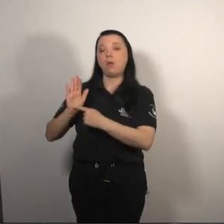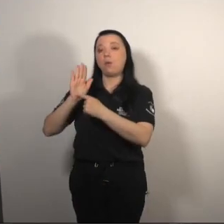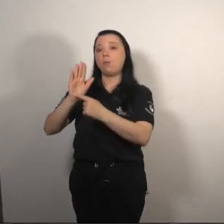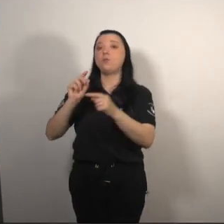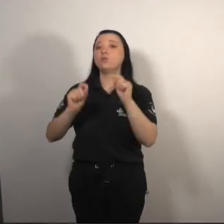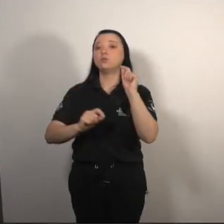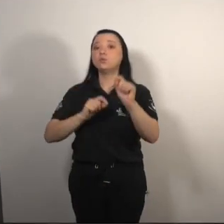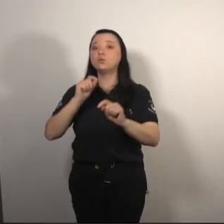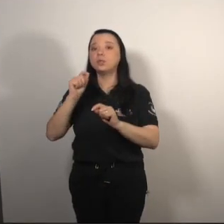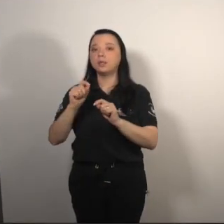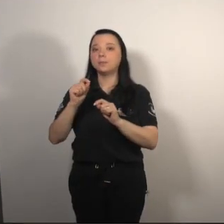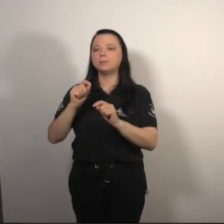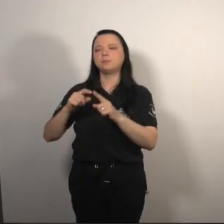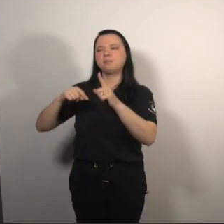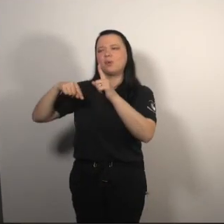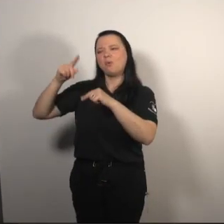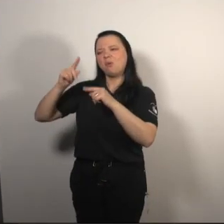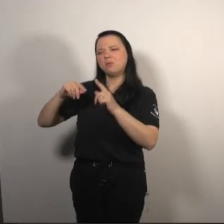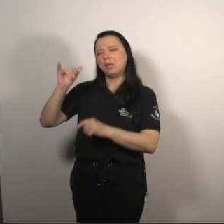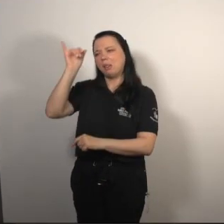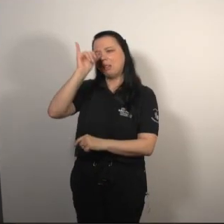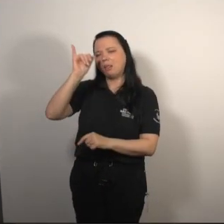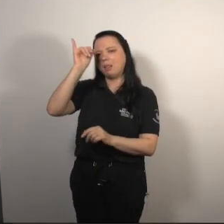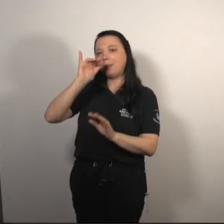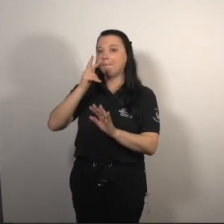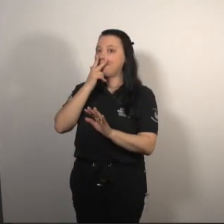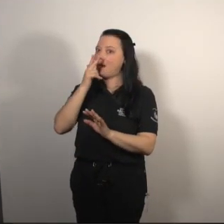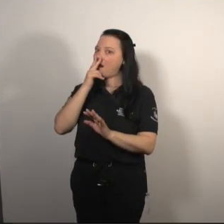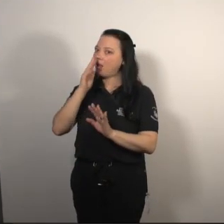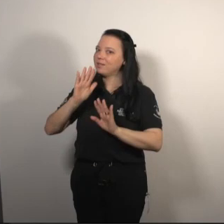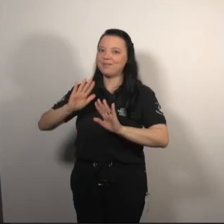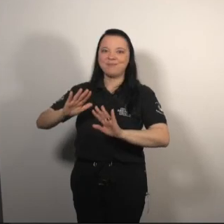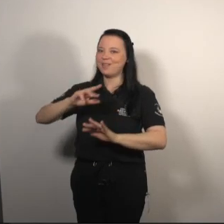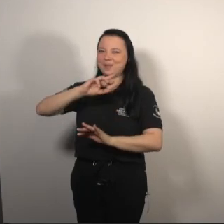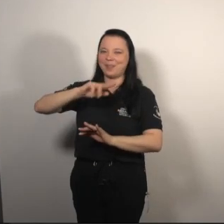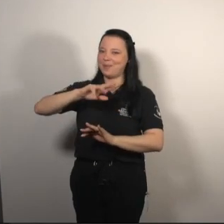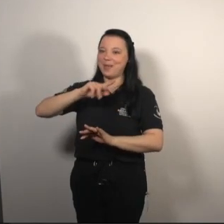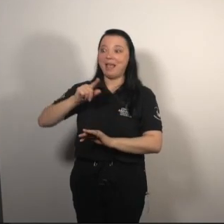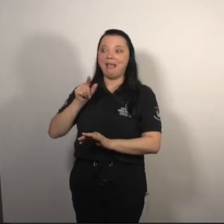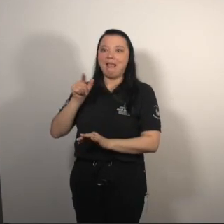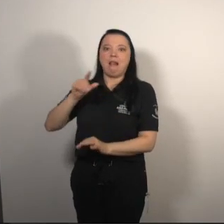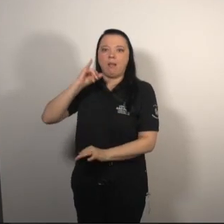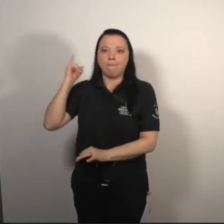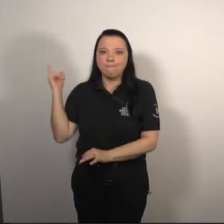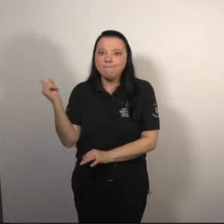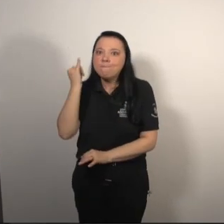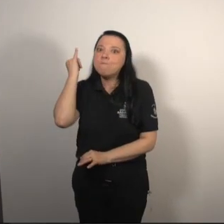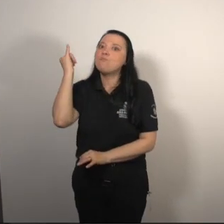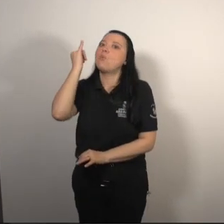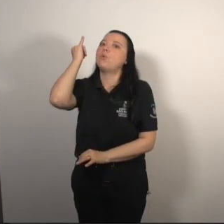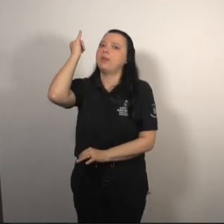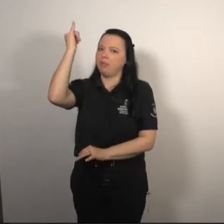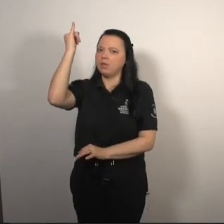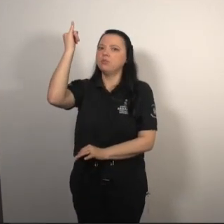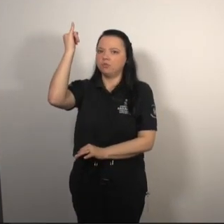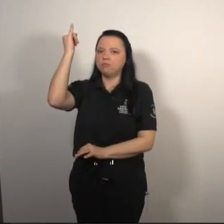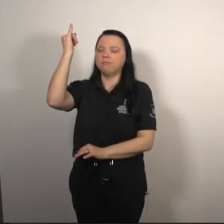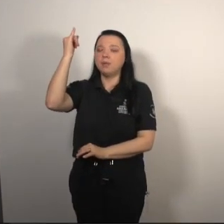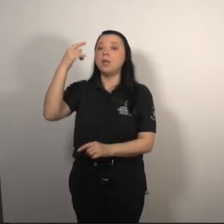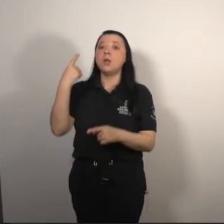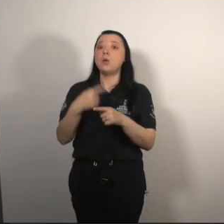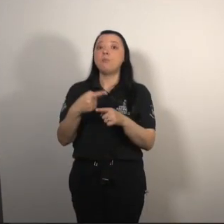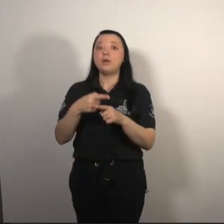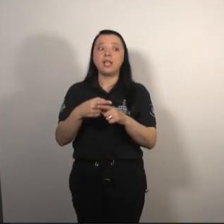objeto bobo, mas só que de extrema importância, porque é um aparelho como esse que sustenta